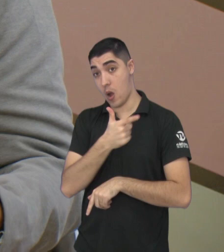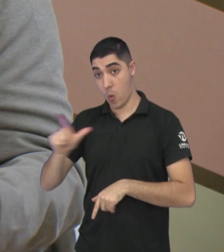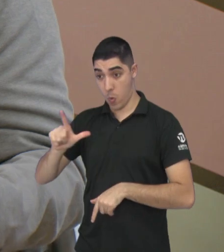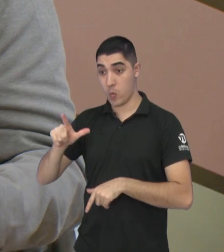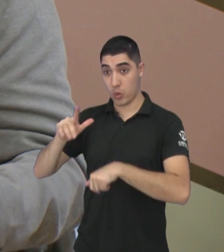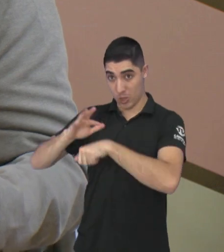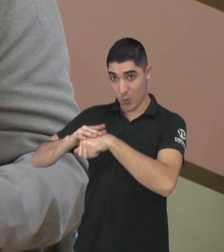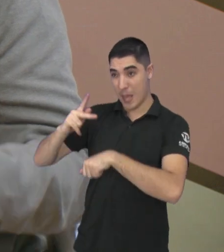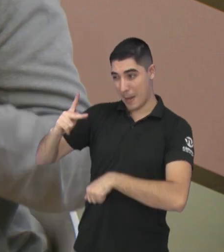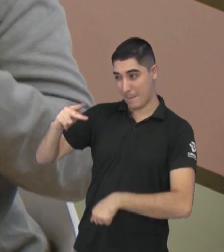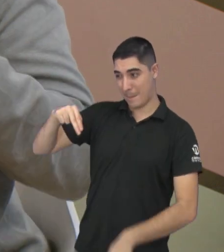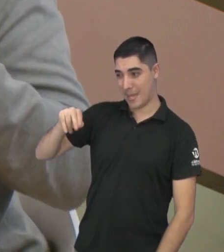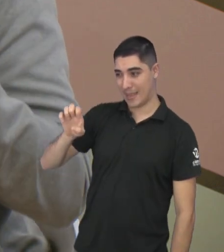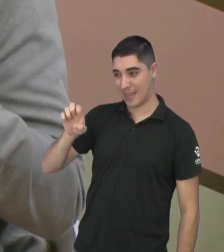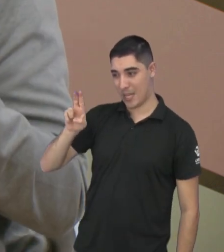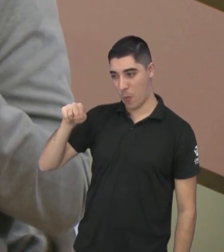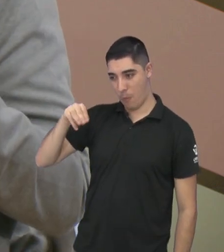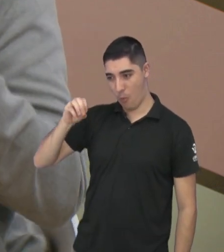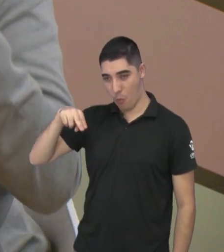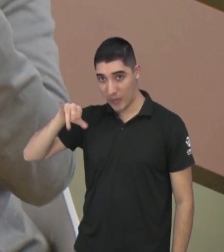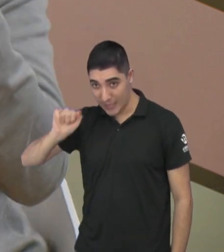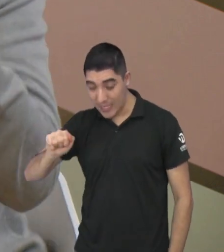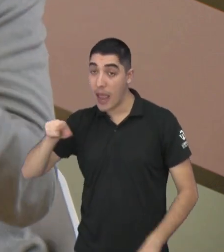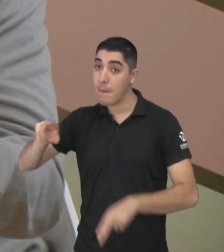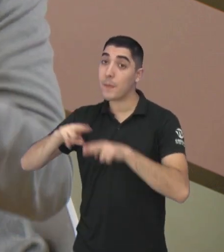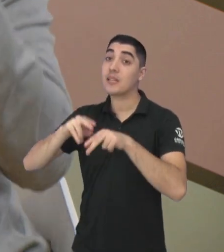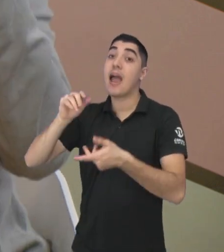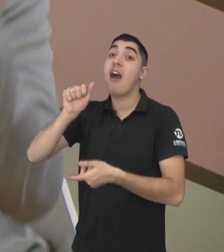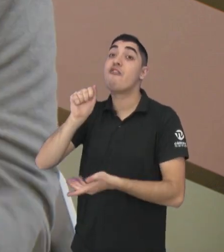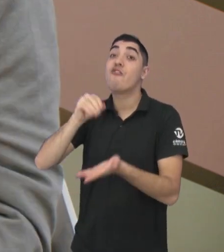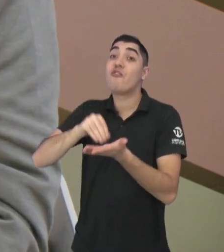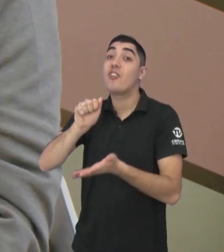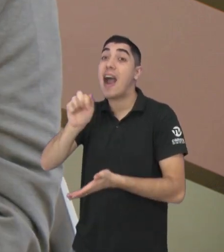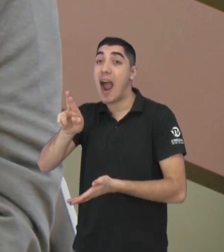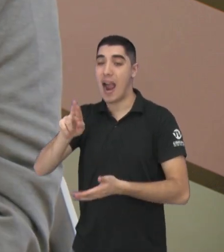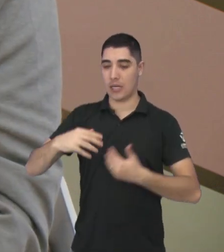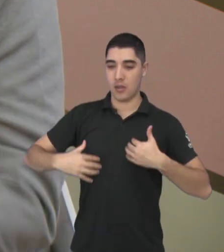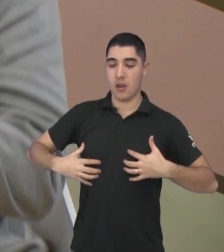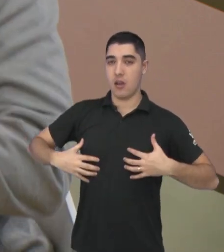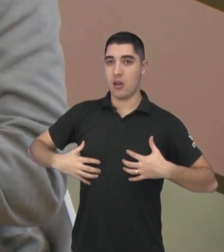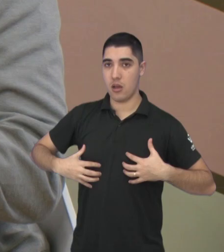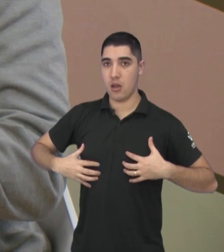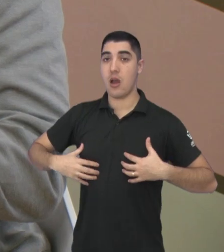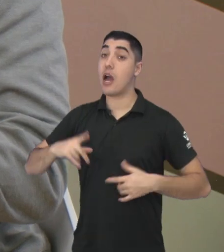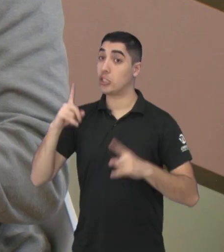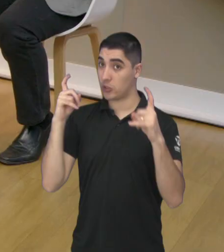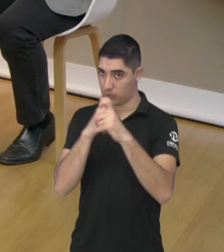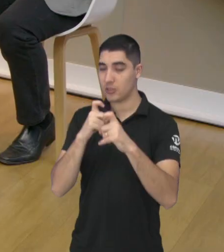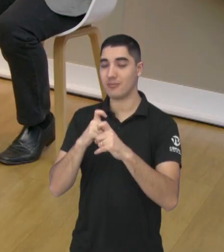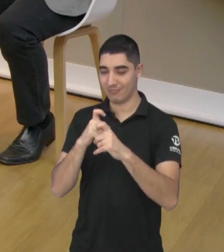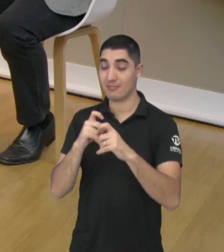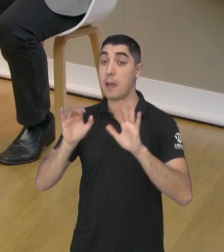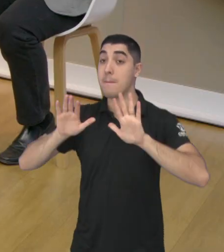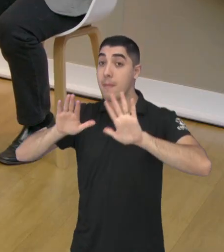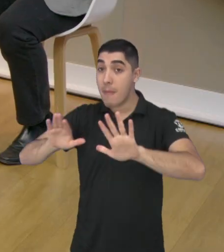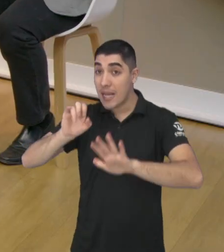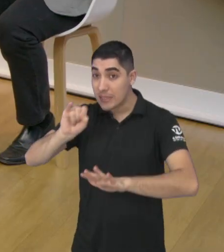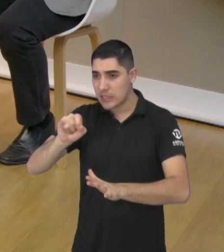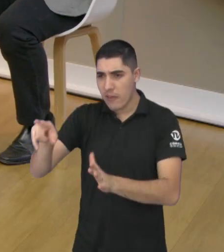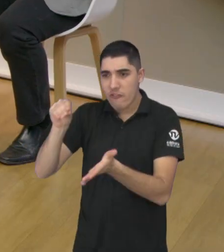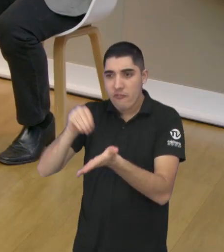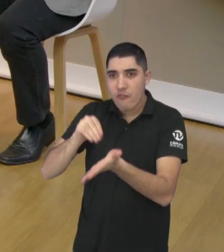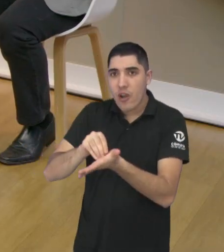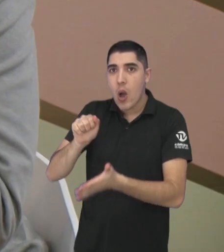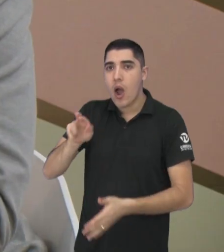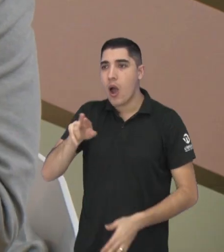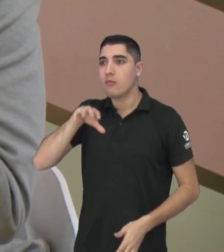desconforto respiratório, cansaço, prostração e sintomas infecciosos, e não tosse. Entendi. Agora, se tiver falta de